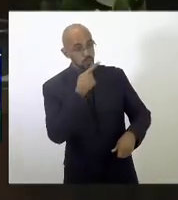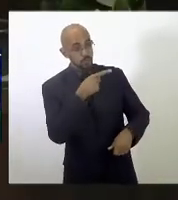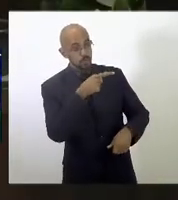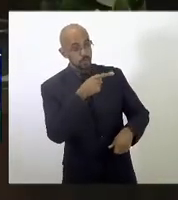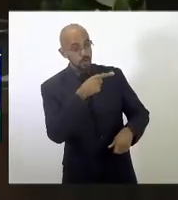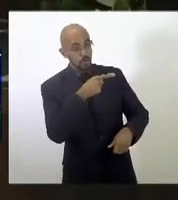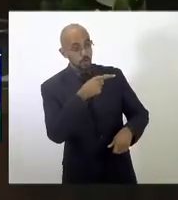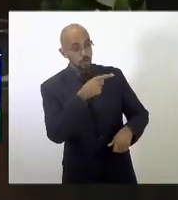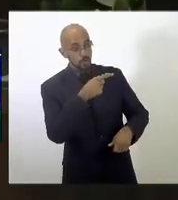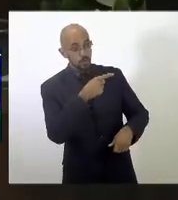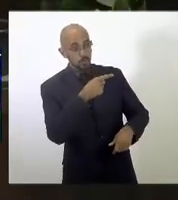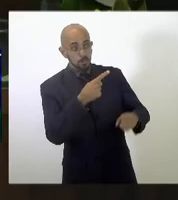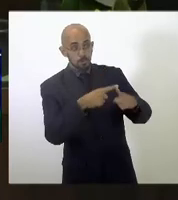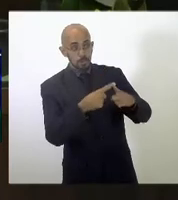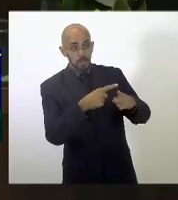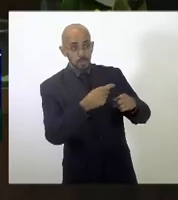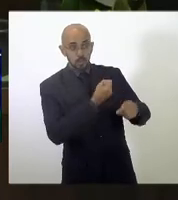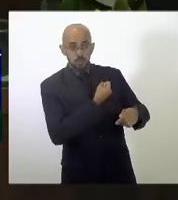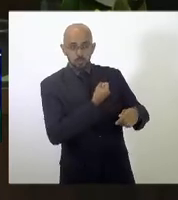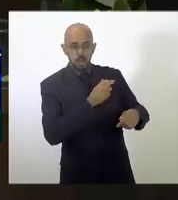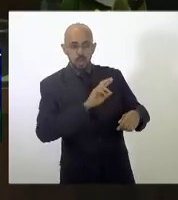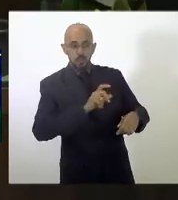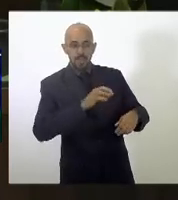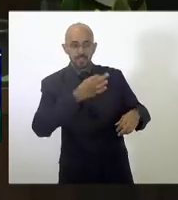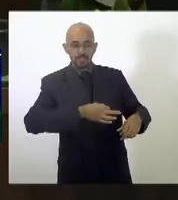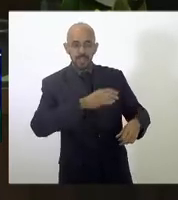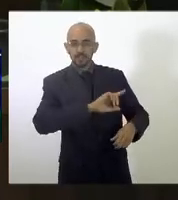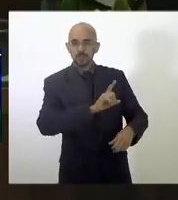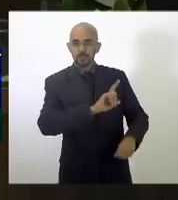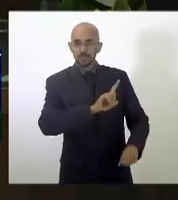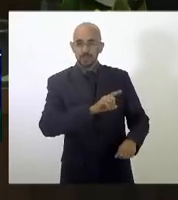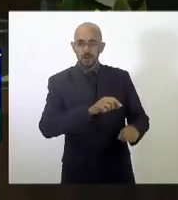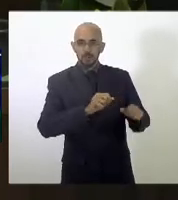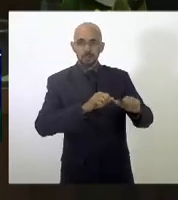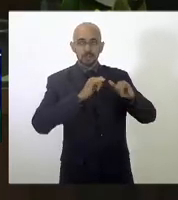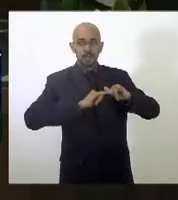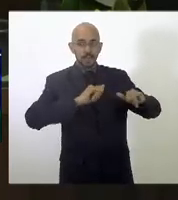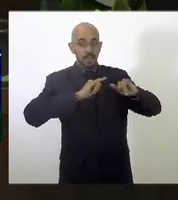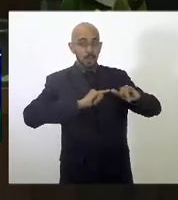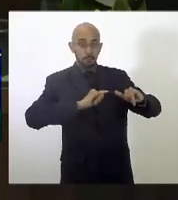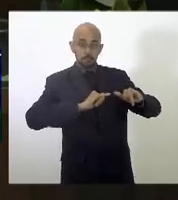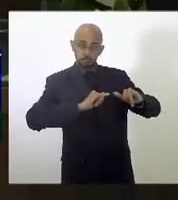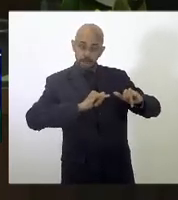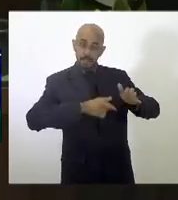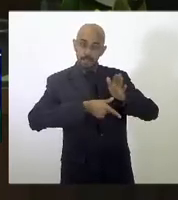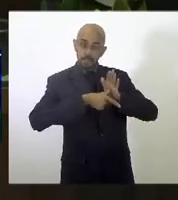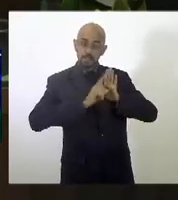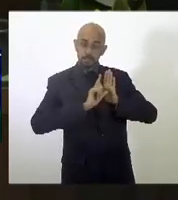não é o certo, senão seria a campanha antecipada.